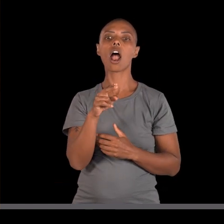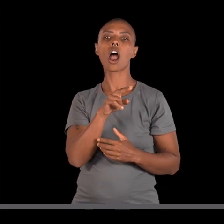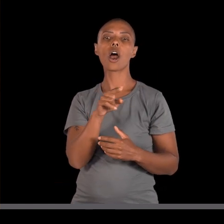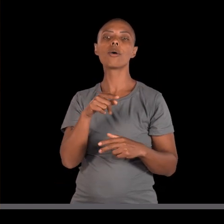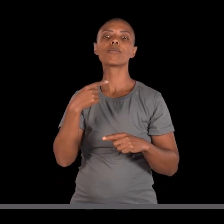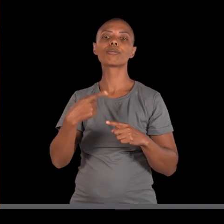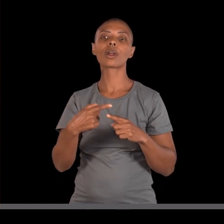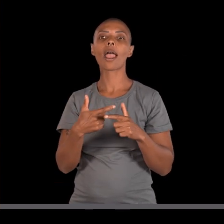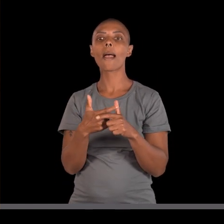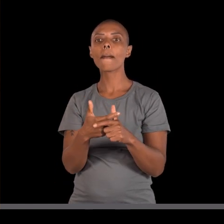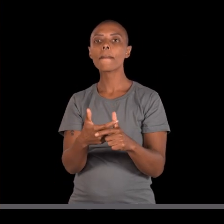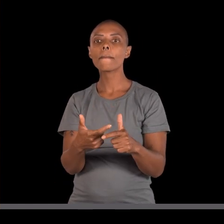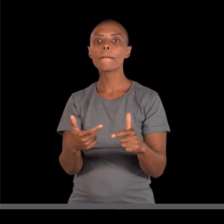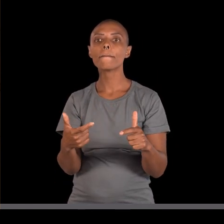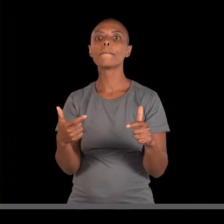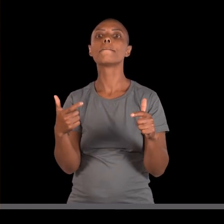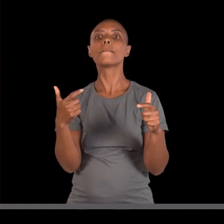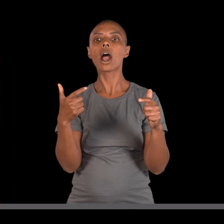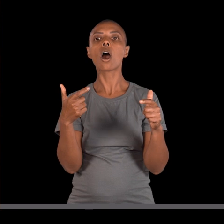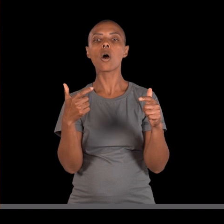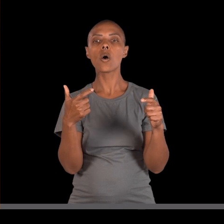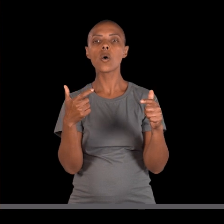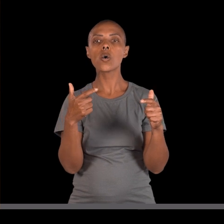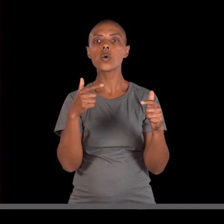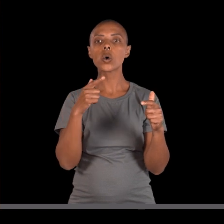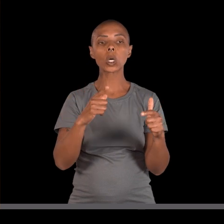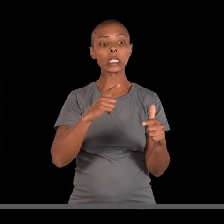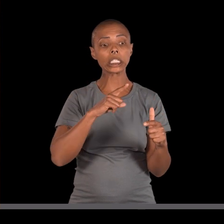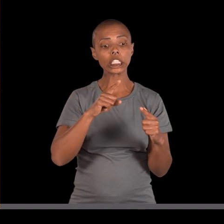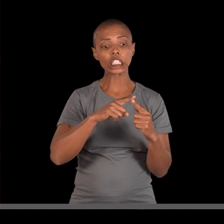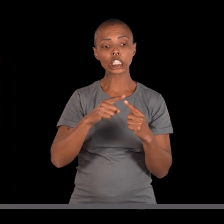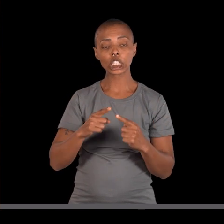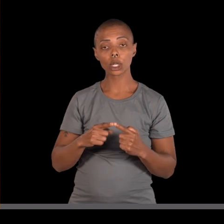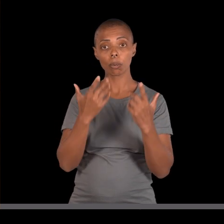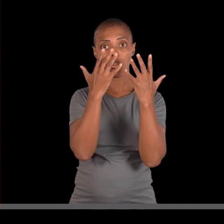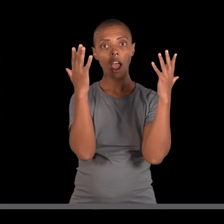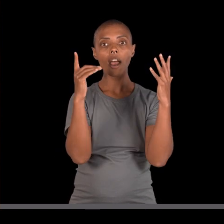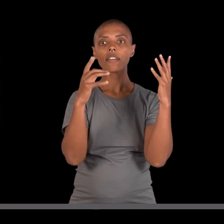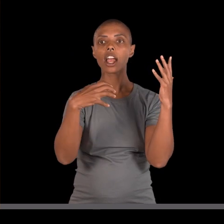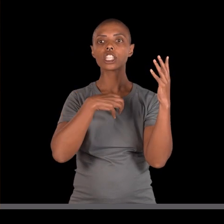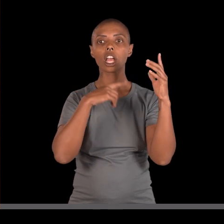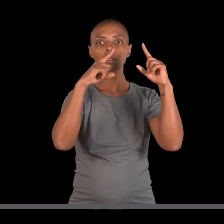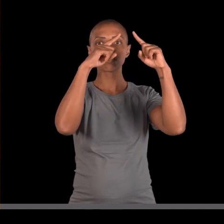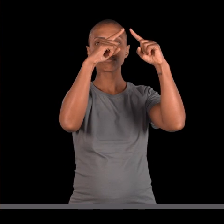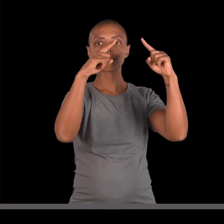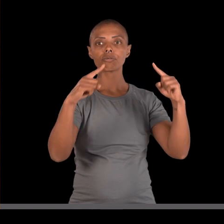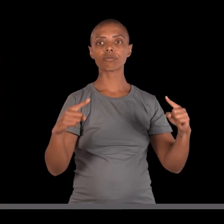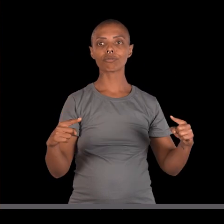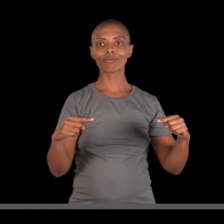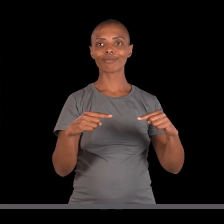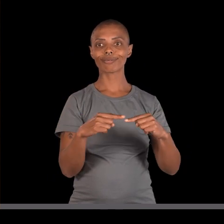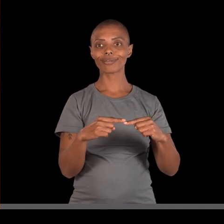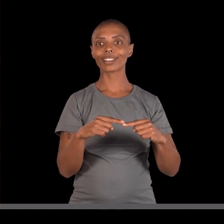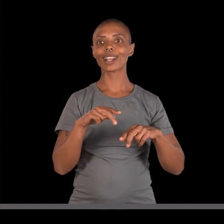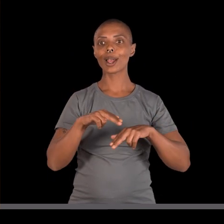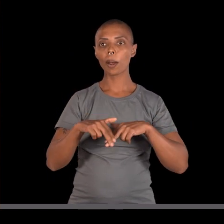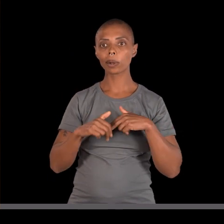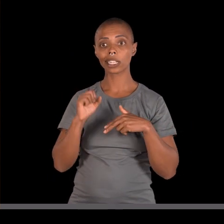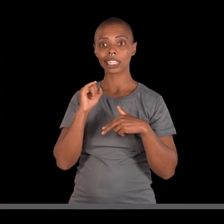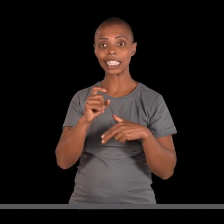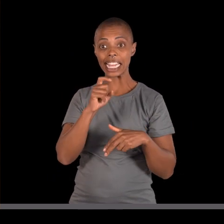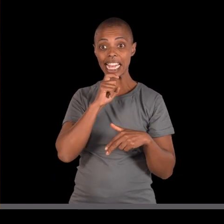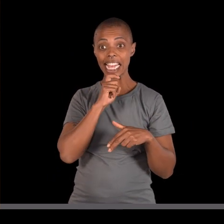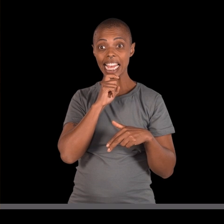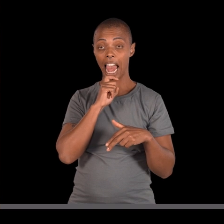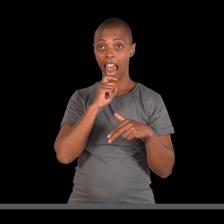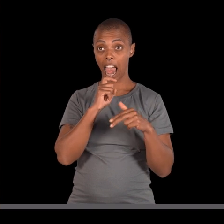florestas coníferas porque as principais espécies estão em formato de um cone, como o pinheiro, né? Isso deve-se ao fato de que quando a neve